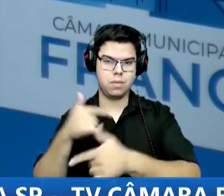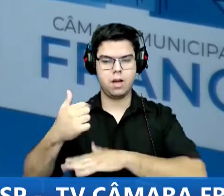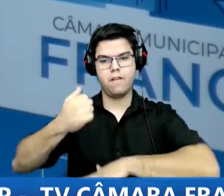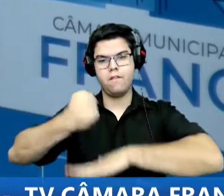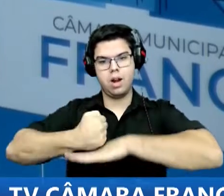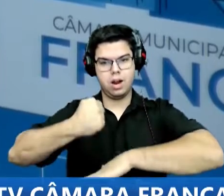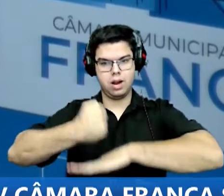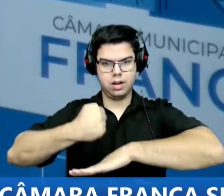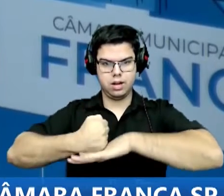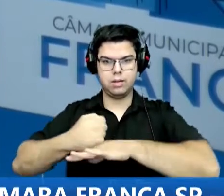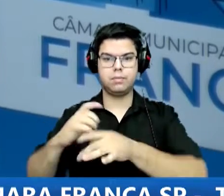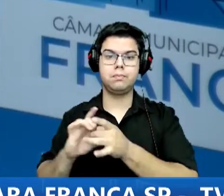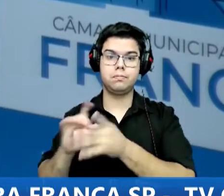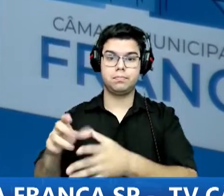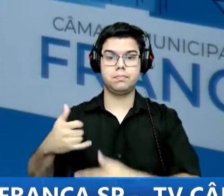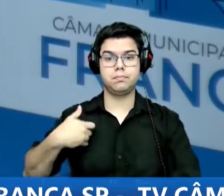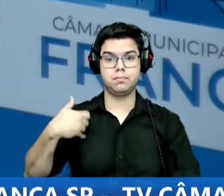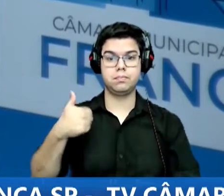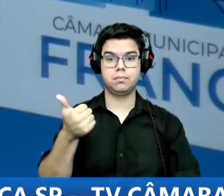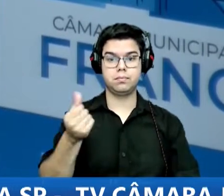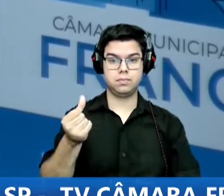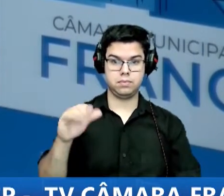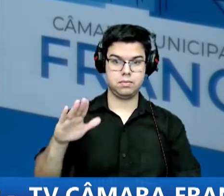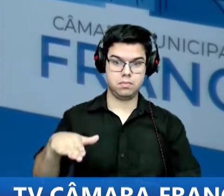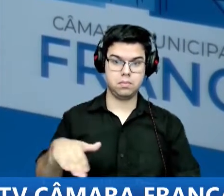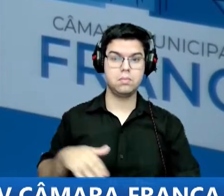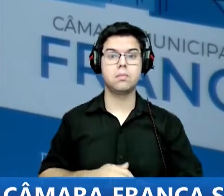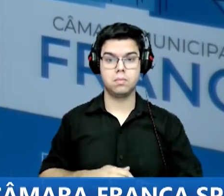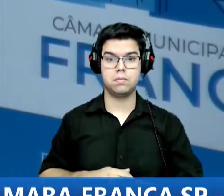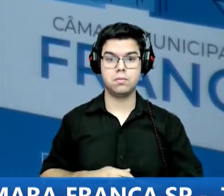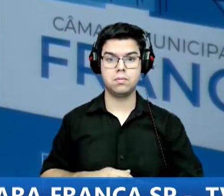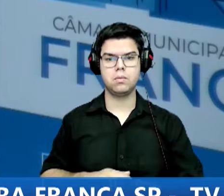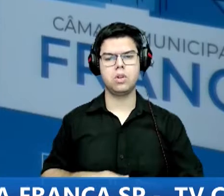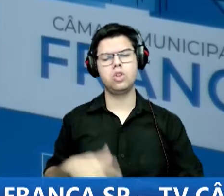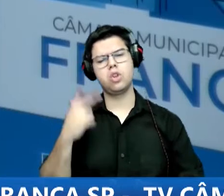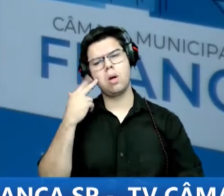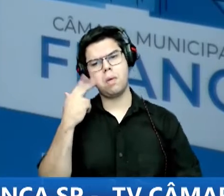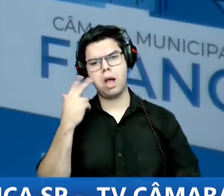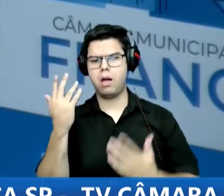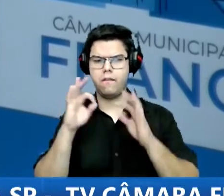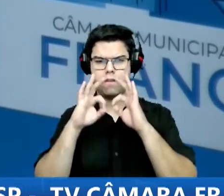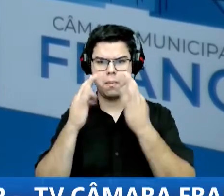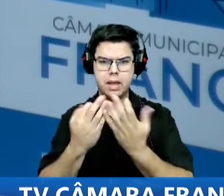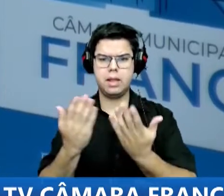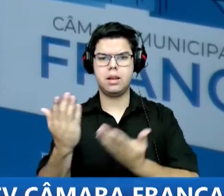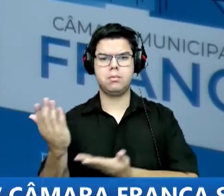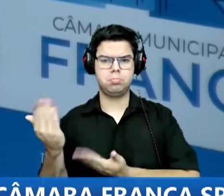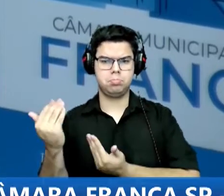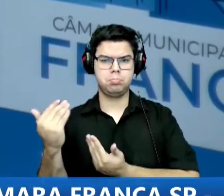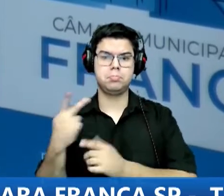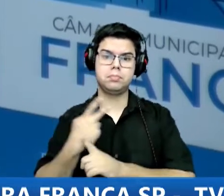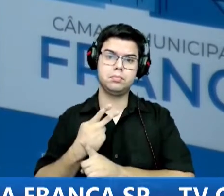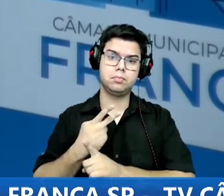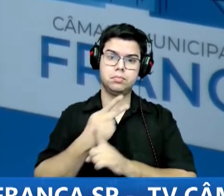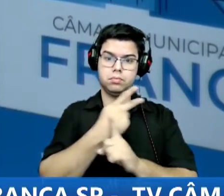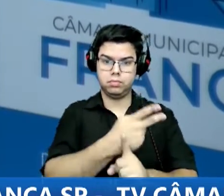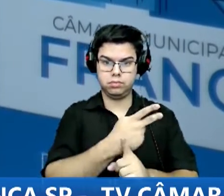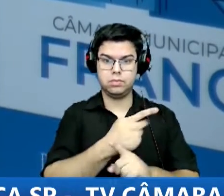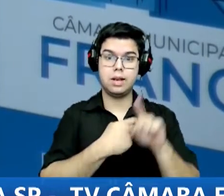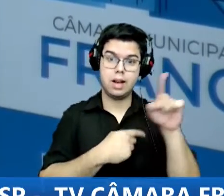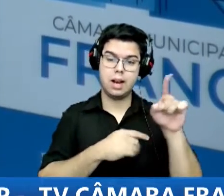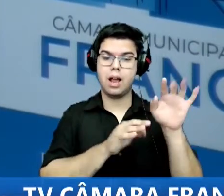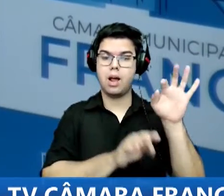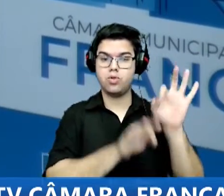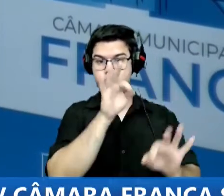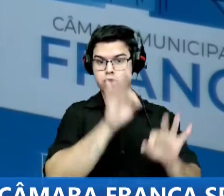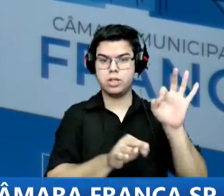16 anos. Era muito comum as famílias e os adolescentes buscarem a justiça